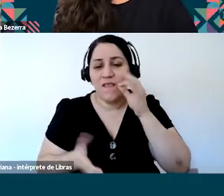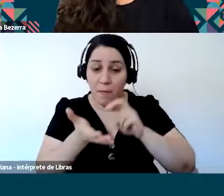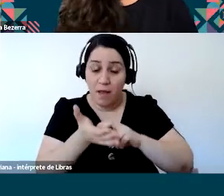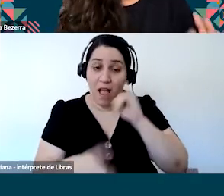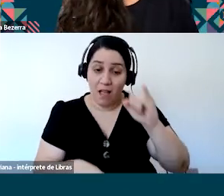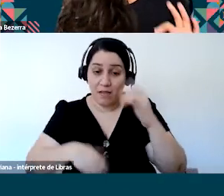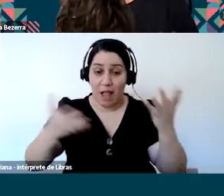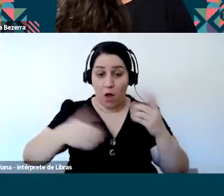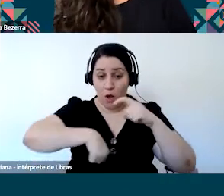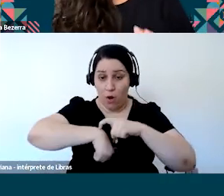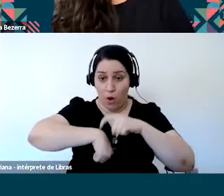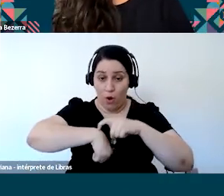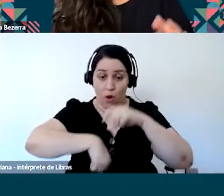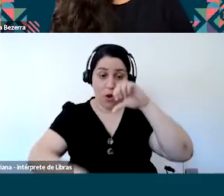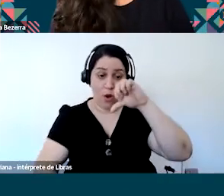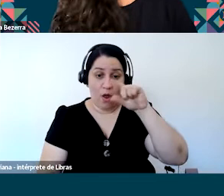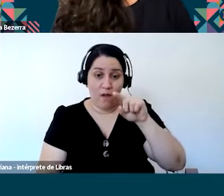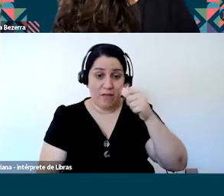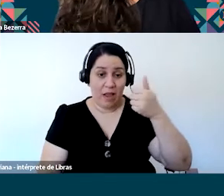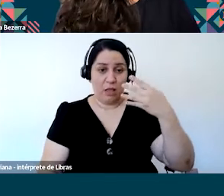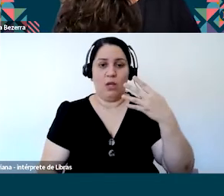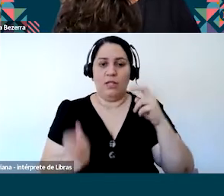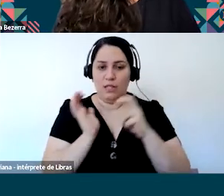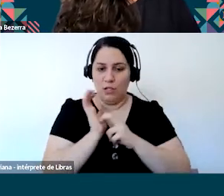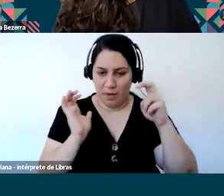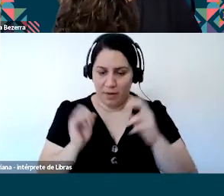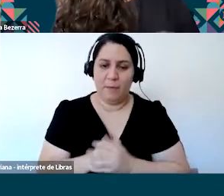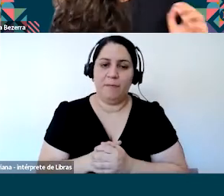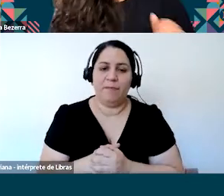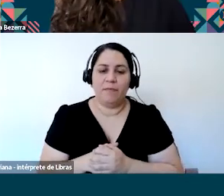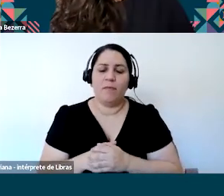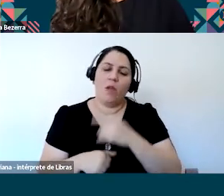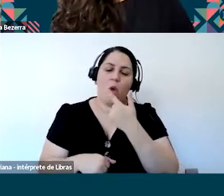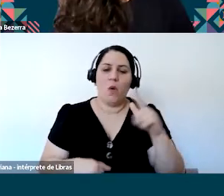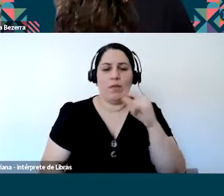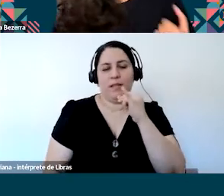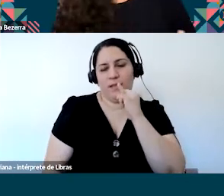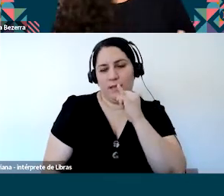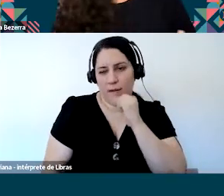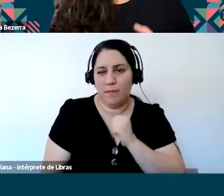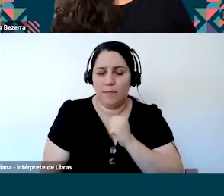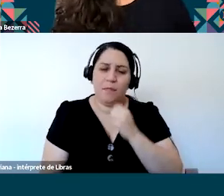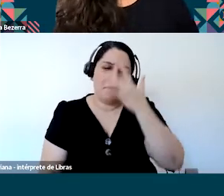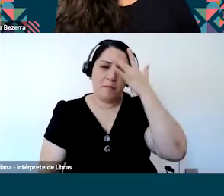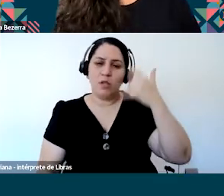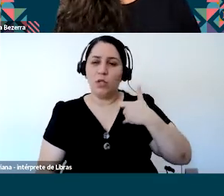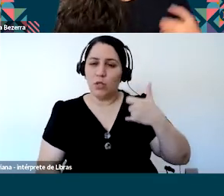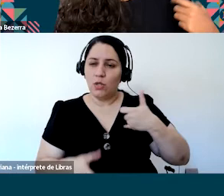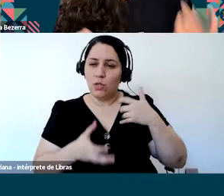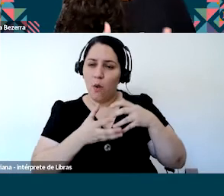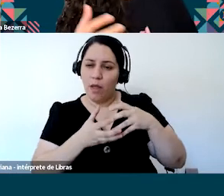tá na mesa de café da manhã às 9h14 da manhã, sempre. O segundo exemplo é de uma pessoa